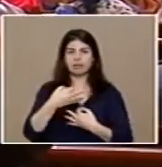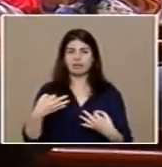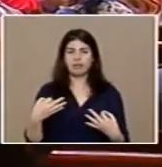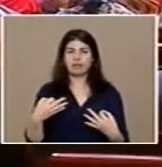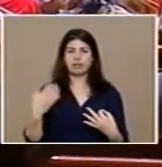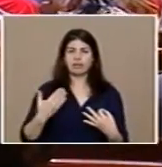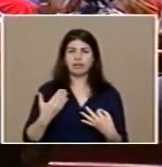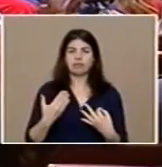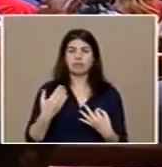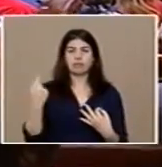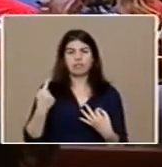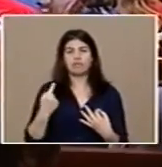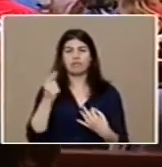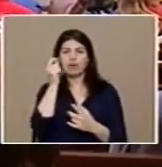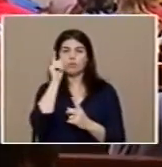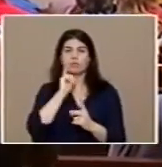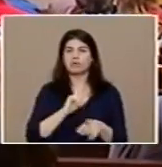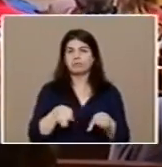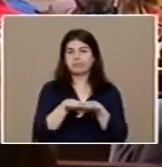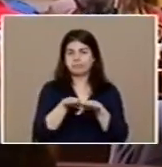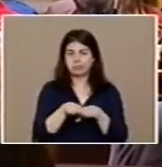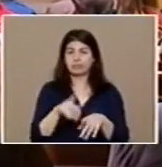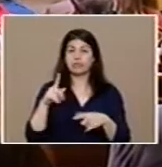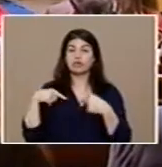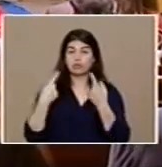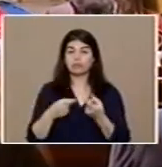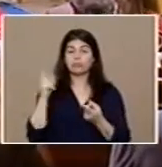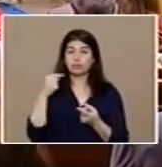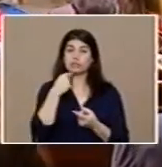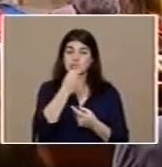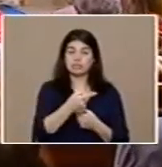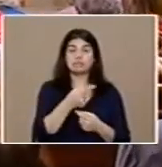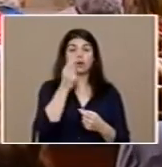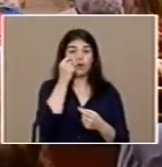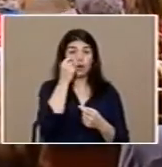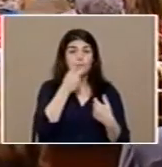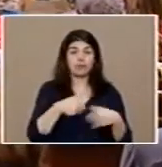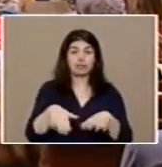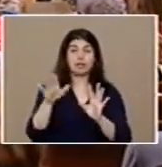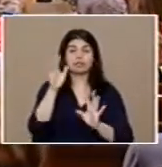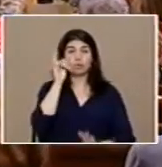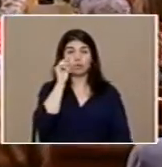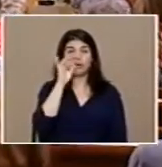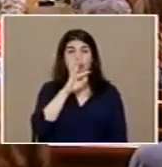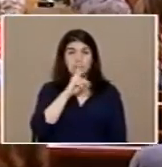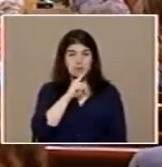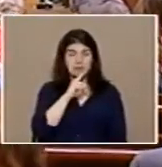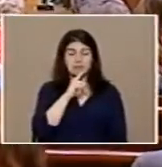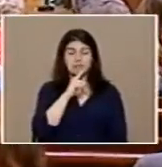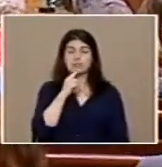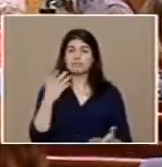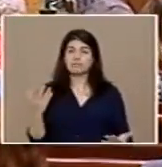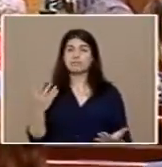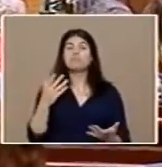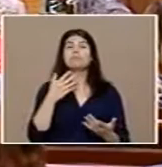disse o homem deixará pai e mãe para criar a sua própria casa para